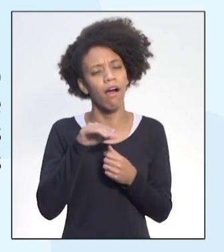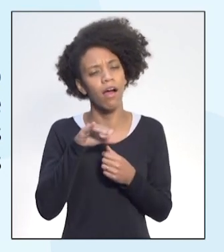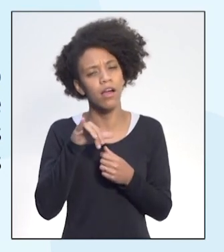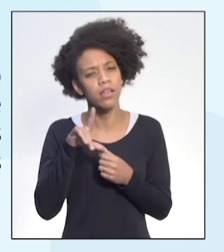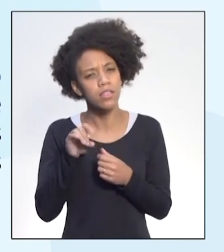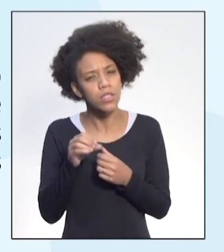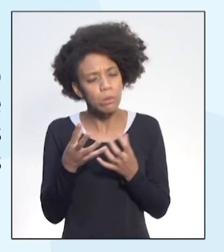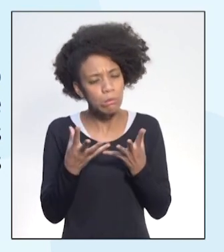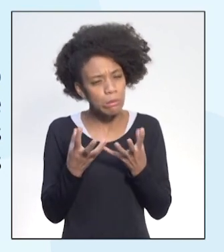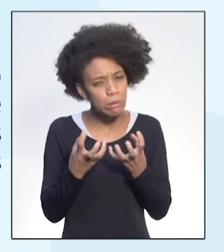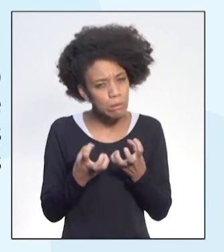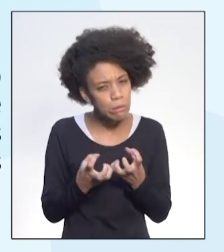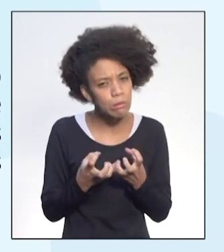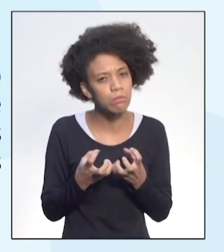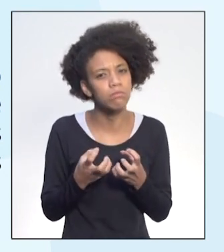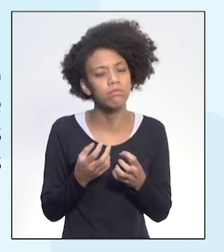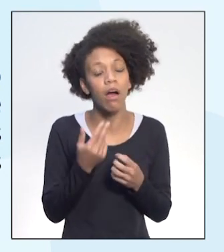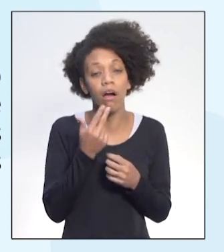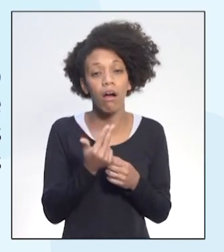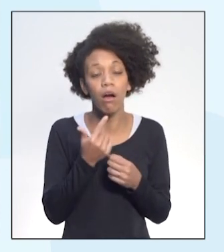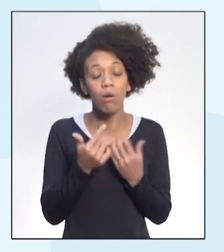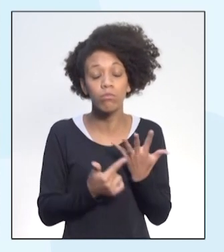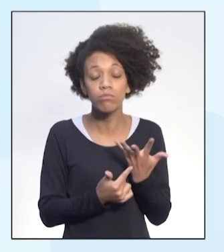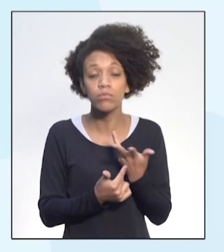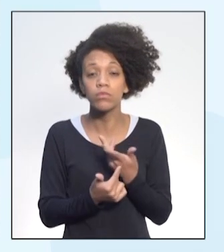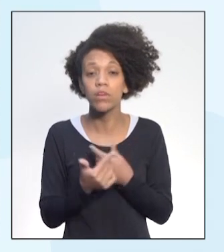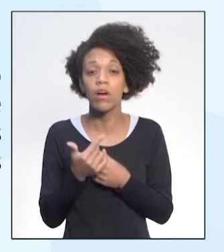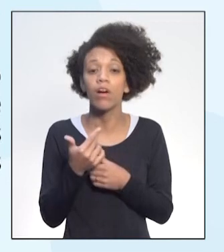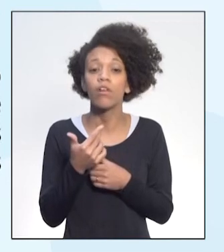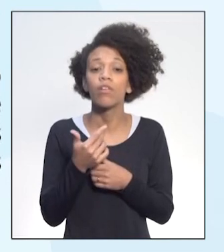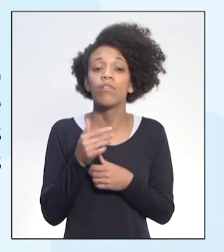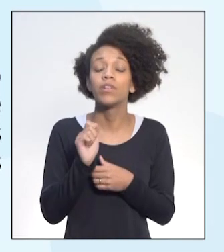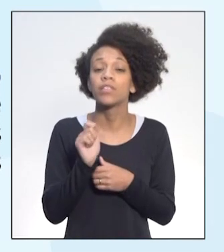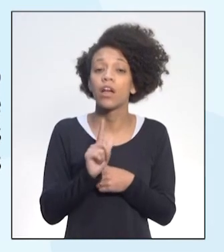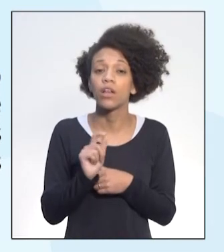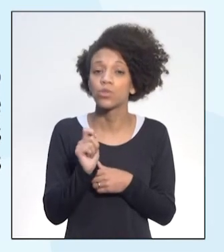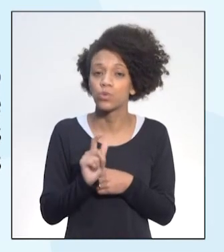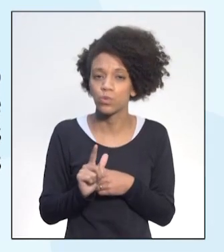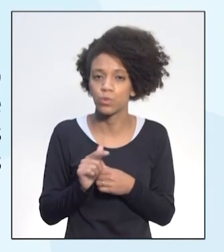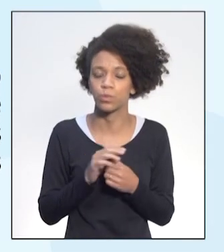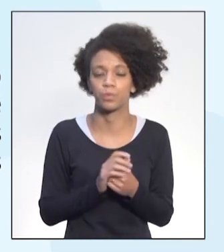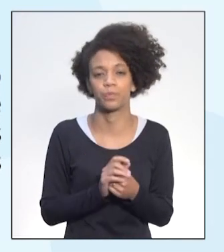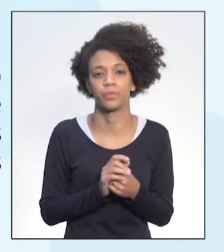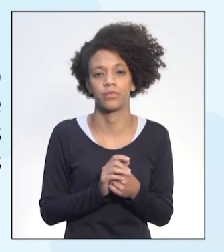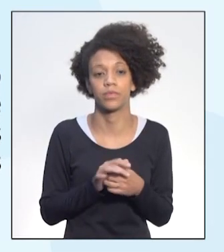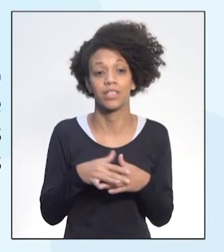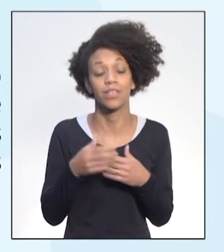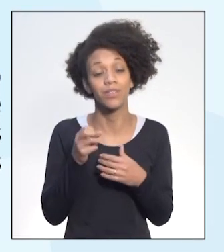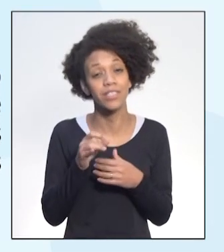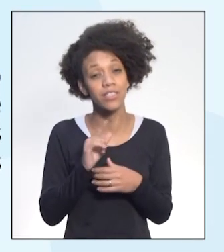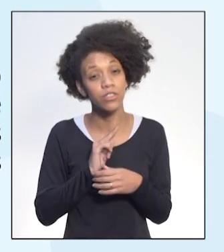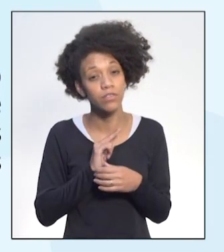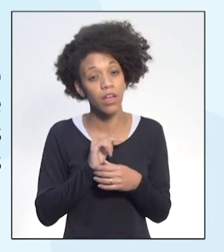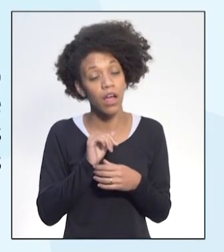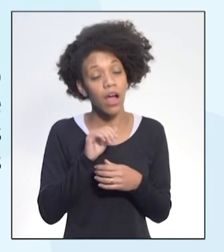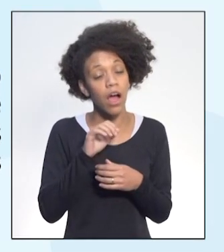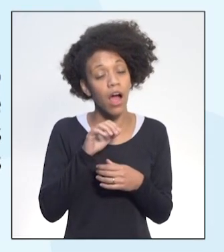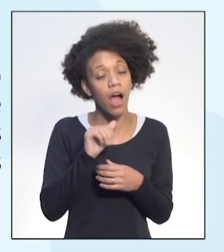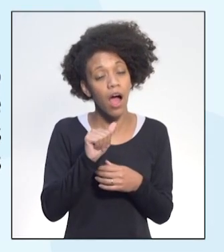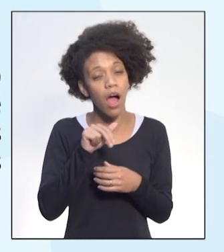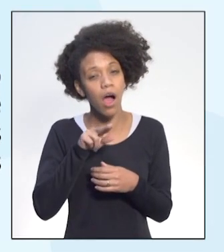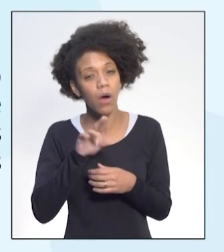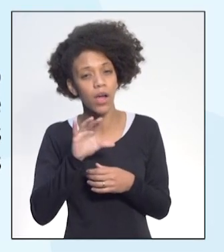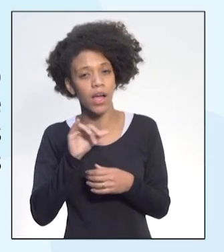pH muito ácido, a coloração dessa flor vai ser azul. E se tiver muito alcalina, ela vai ter uma coloração